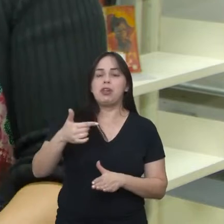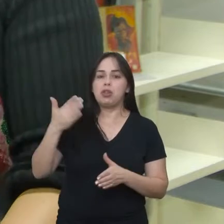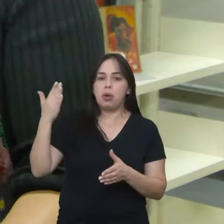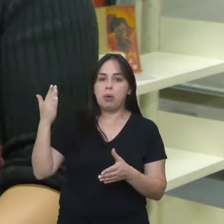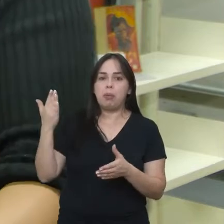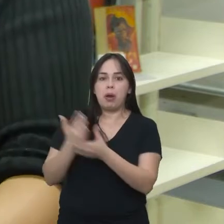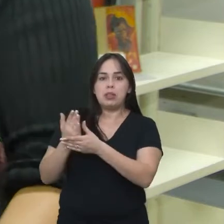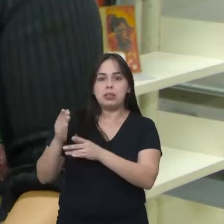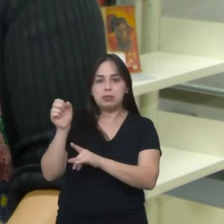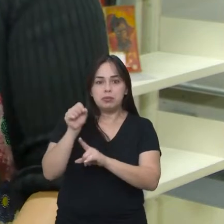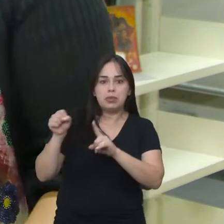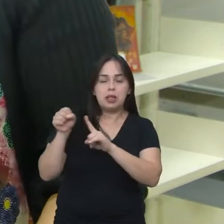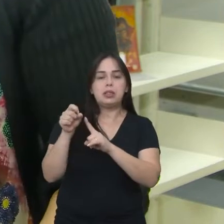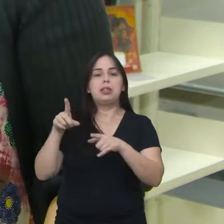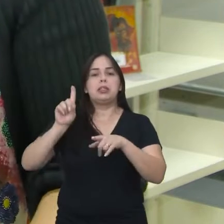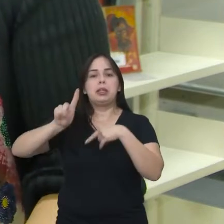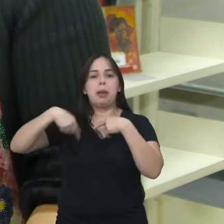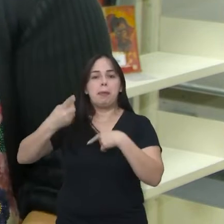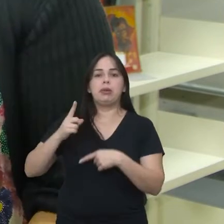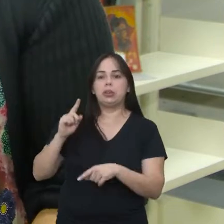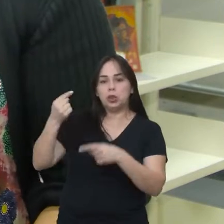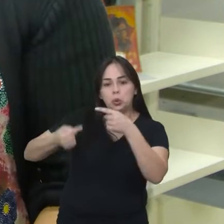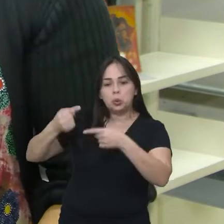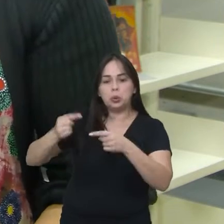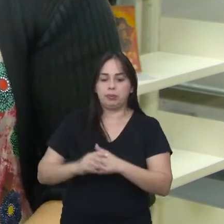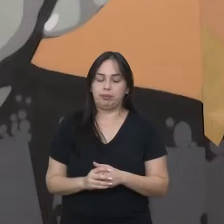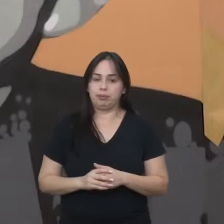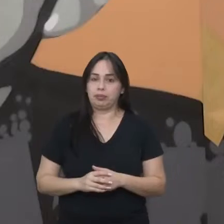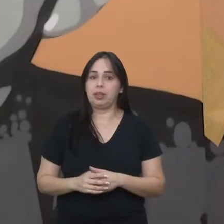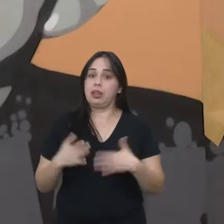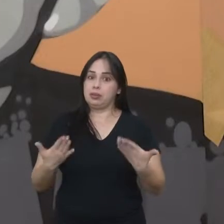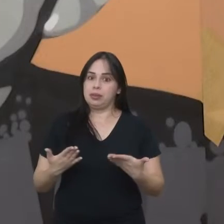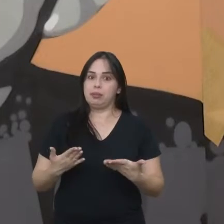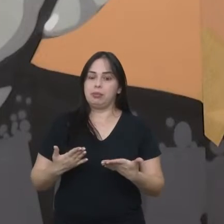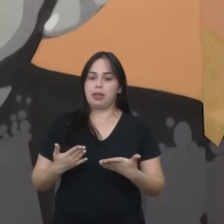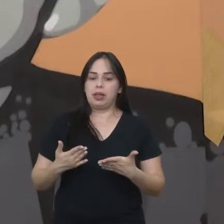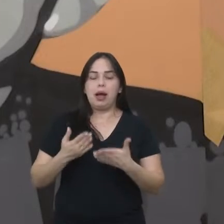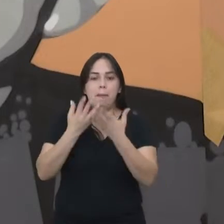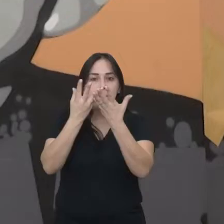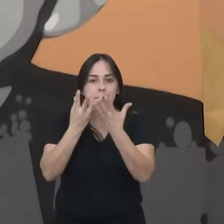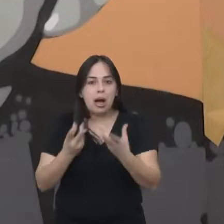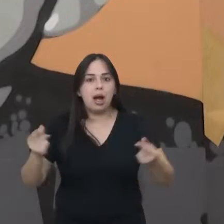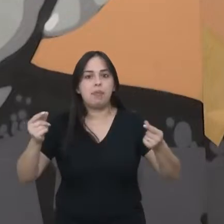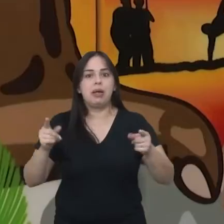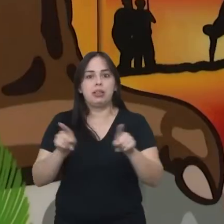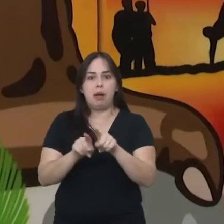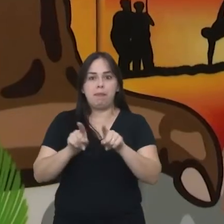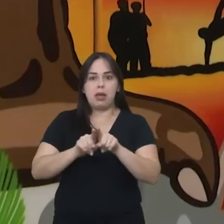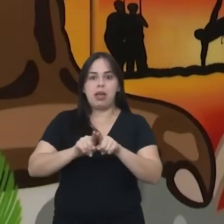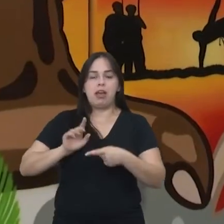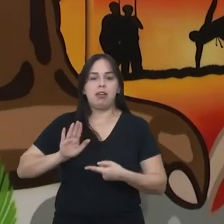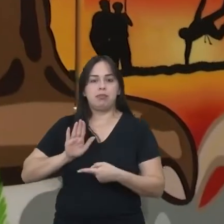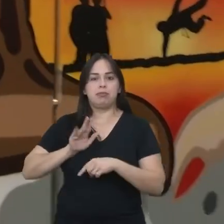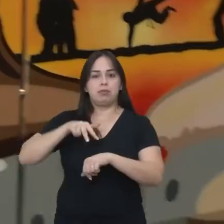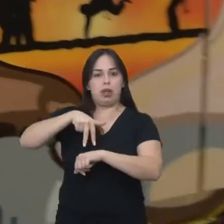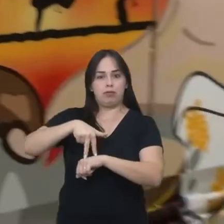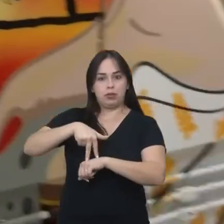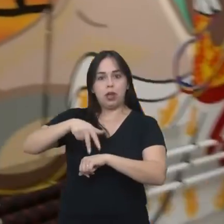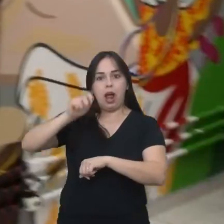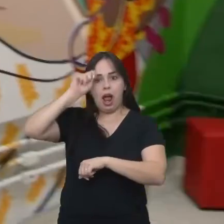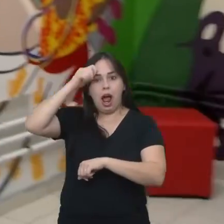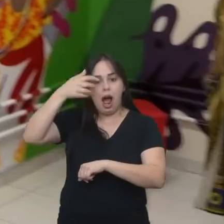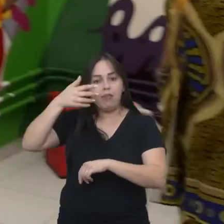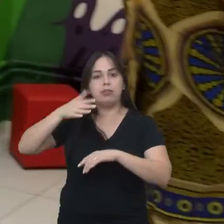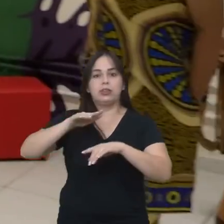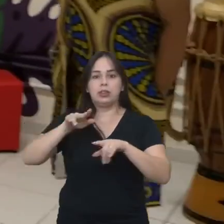venho com um processo socioeconômico para fazer essa discussão. Como forma de combater o racismo, promover a cultura afro